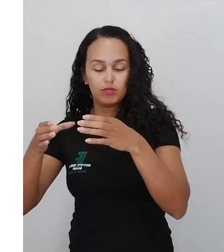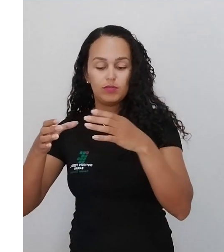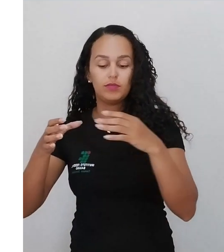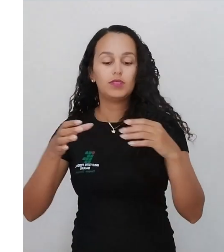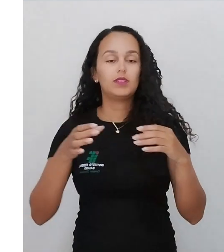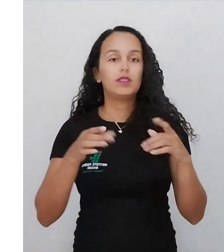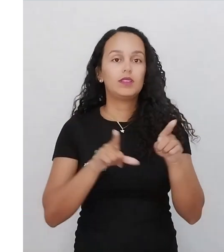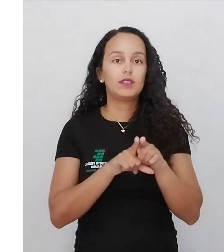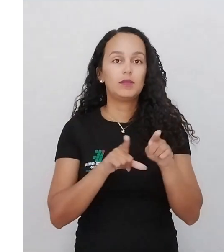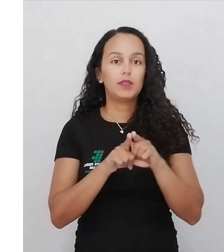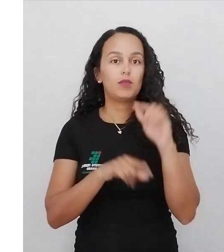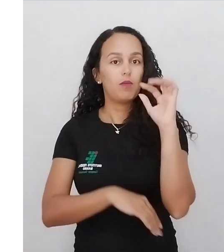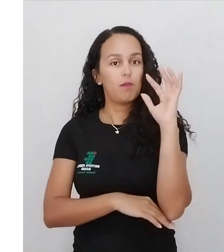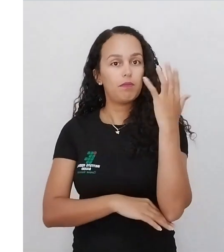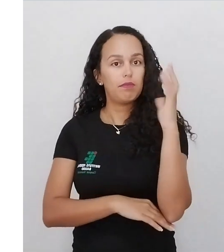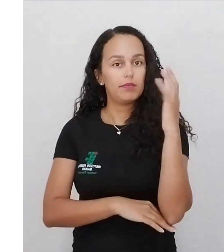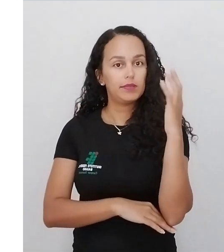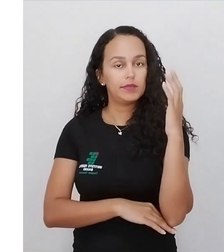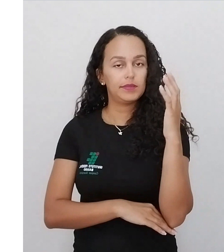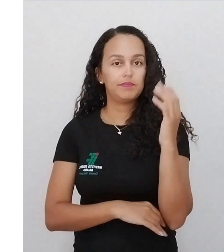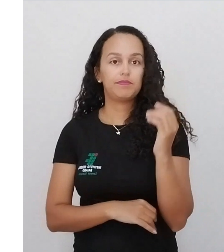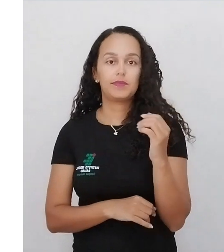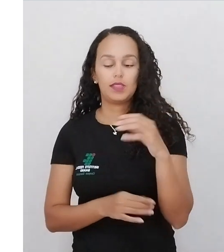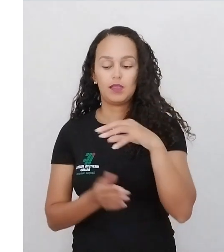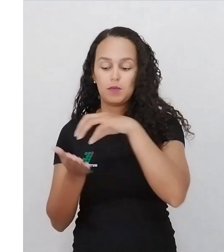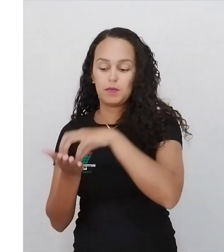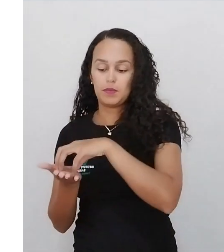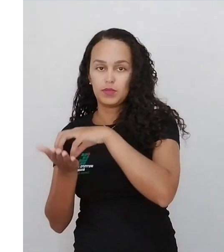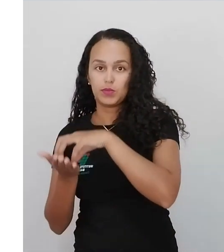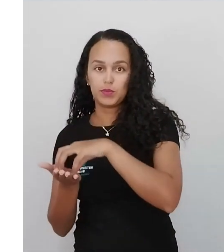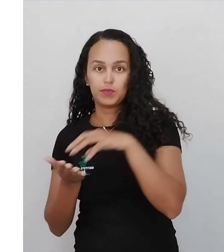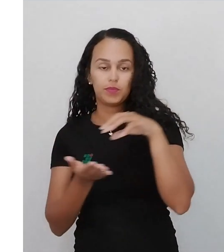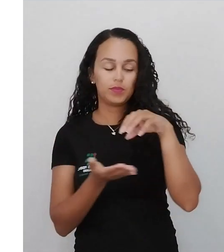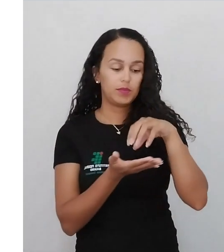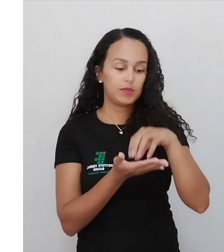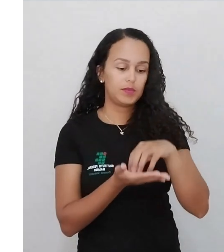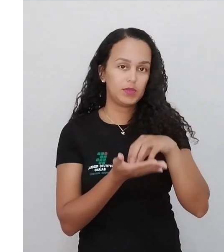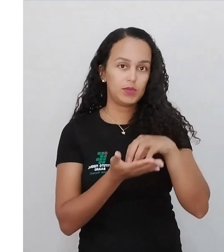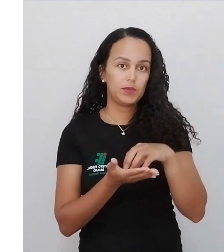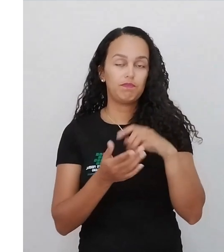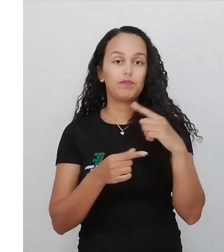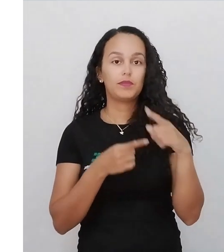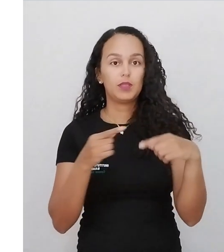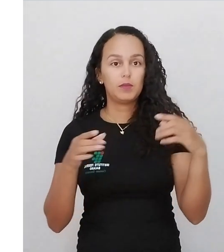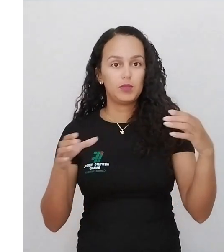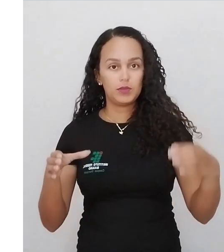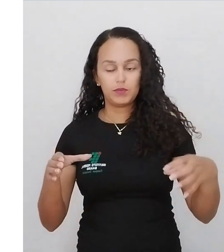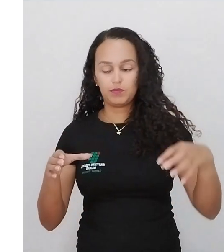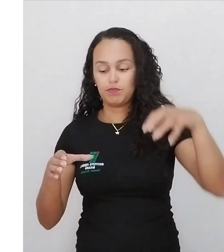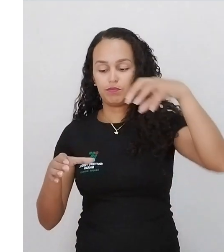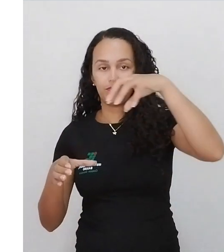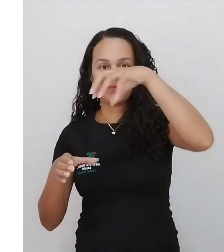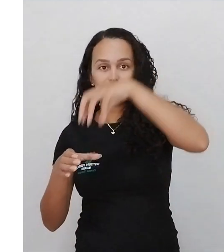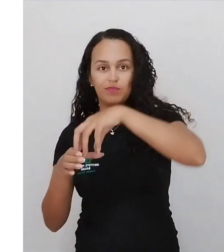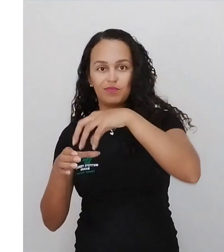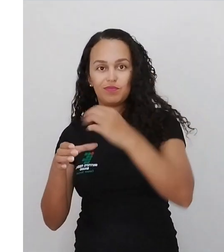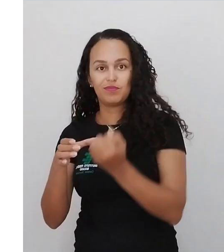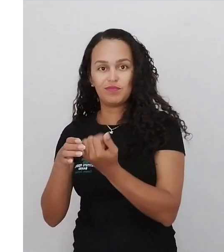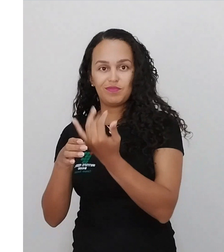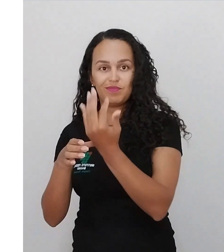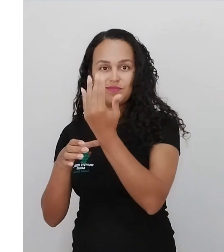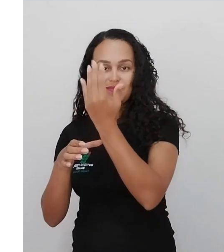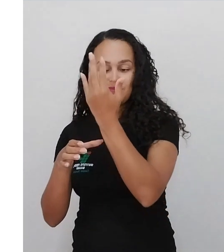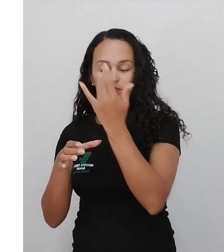Com o tempo, o que ele fez foi plantar essa planta neste vaso e cuidou dela ao longo de 5 anos. Depois de